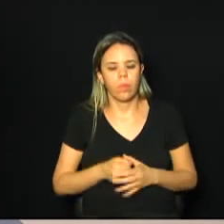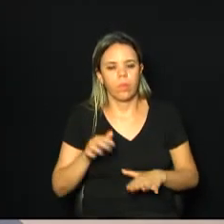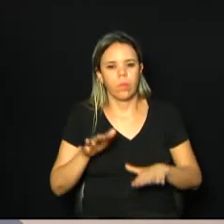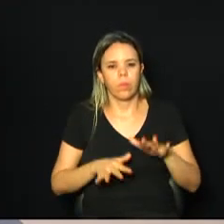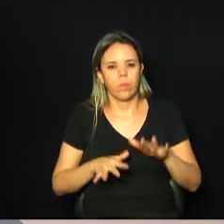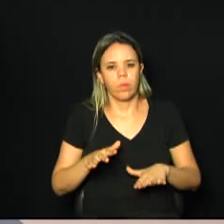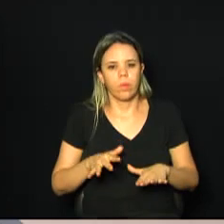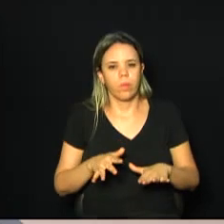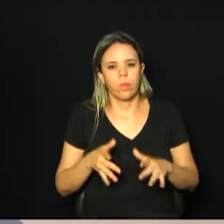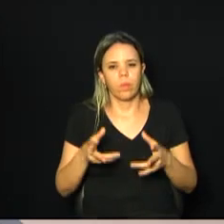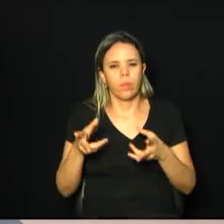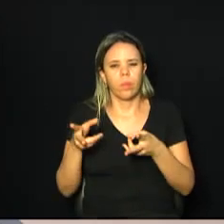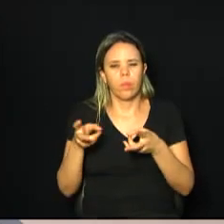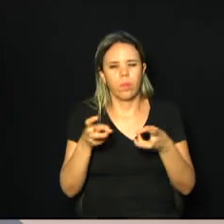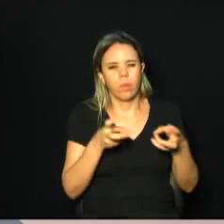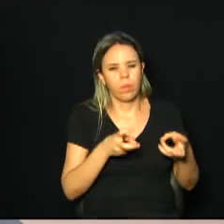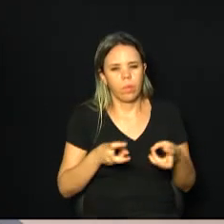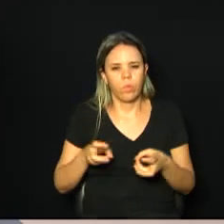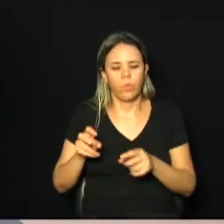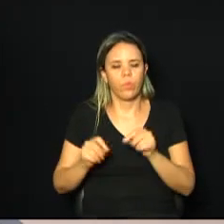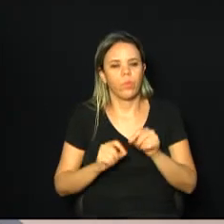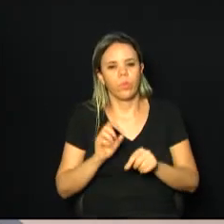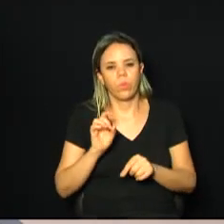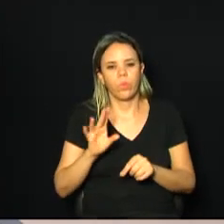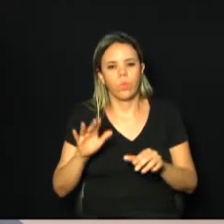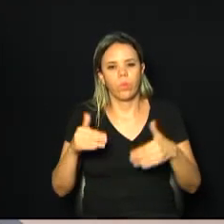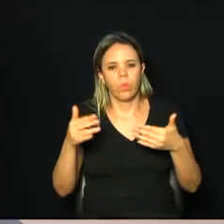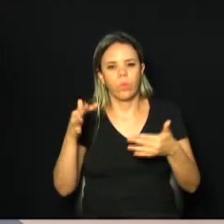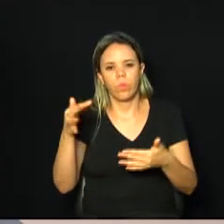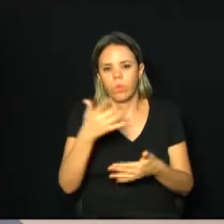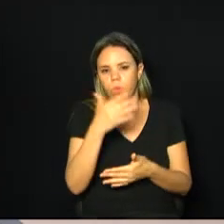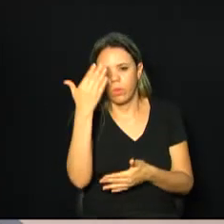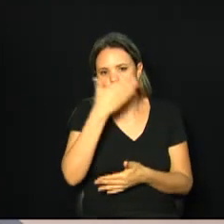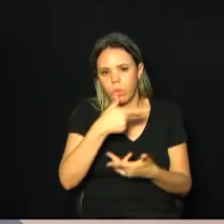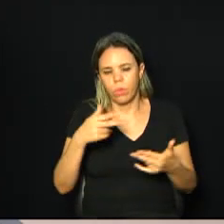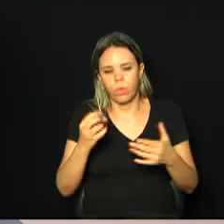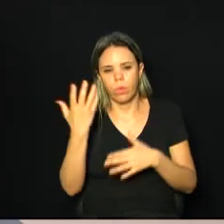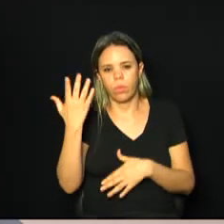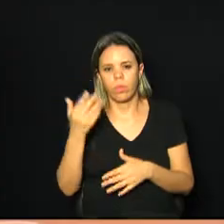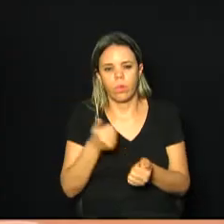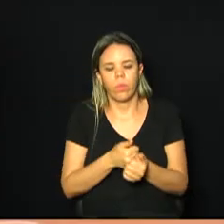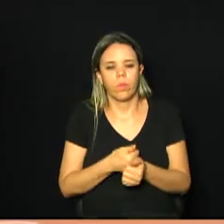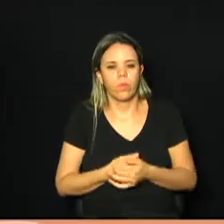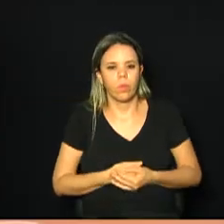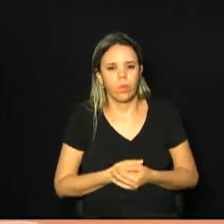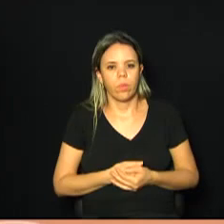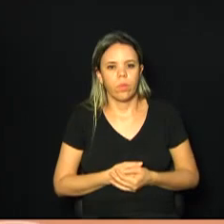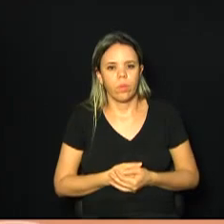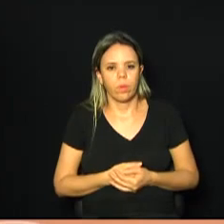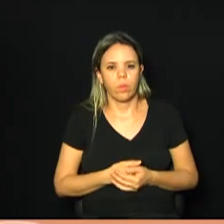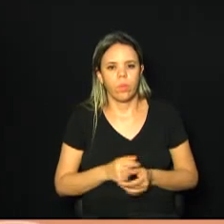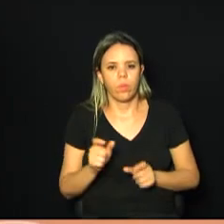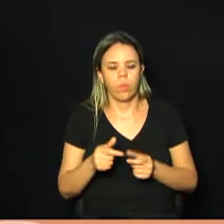está enxergando só para frente e você não vê as coisas que acontecem ao lado. Então, são essas